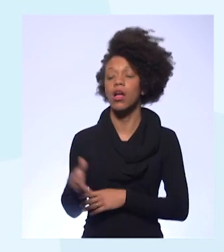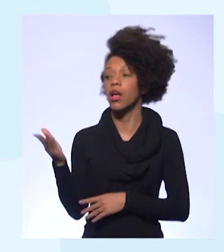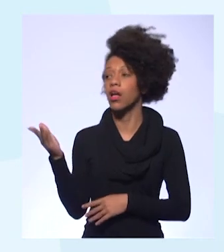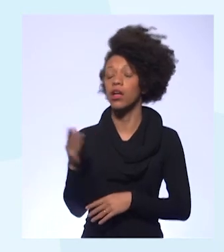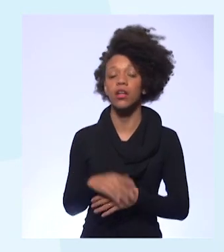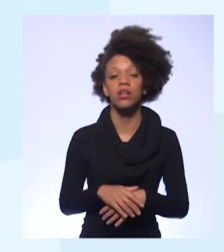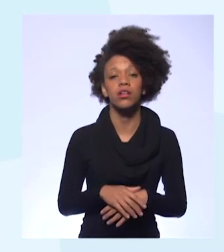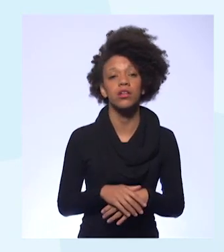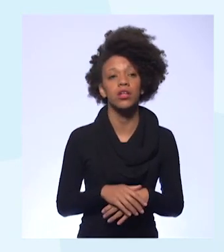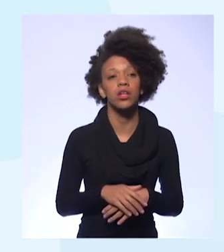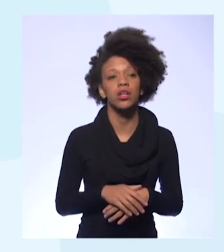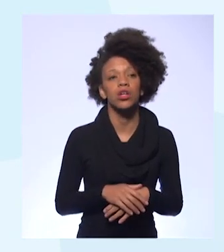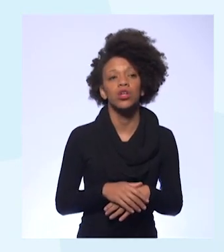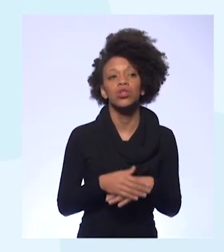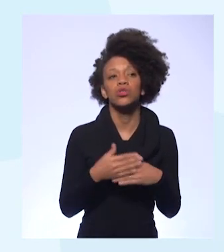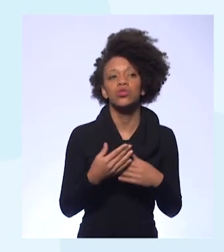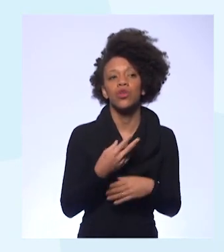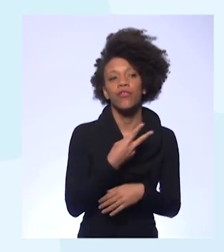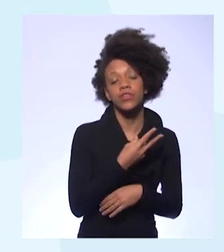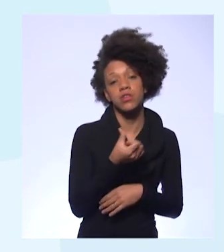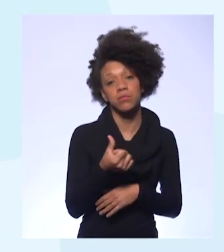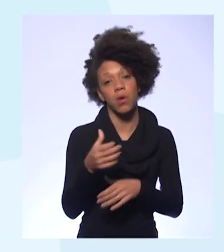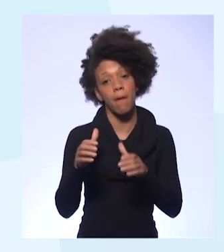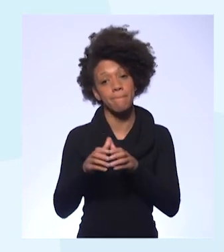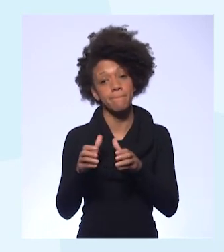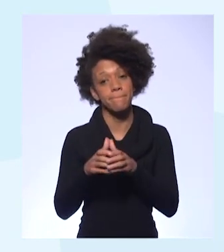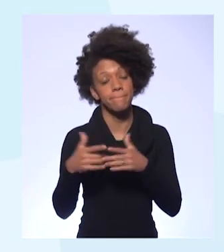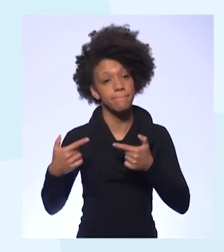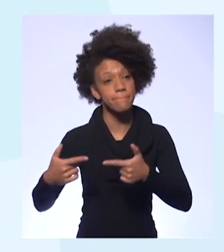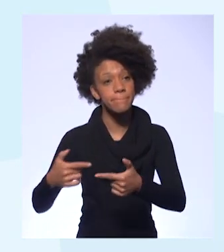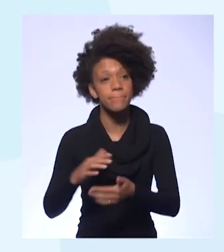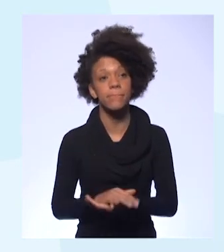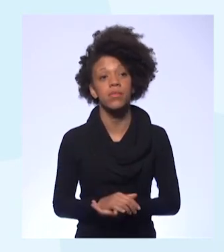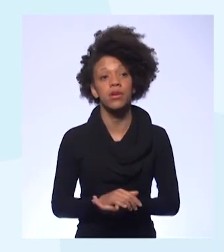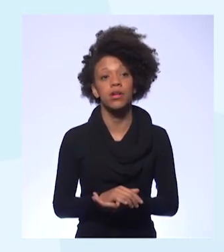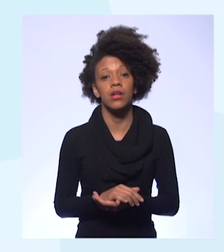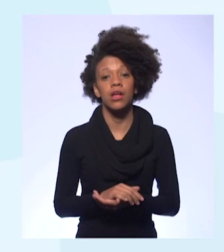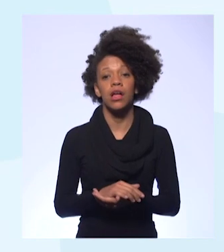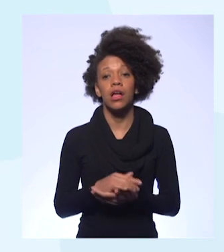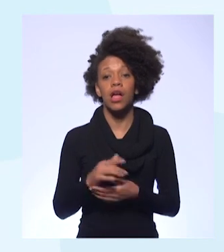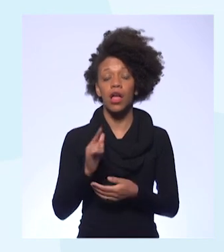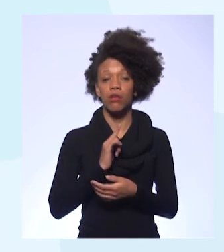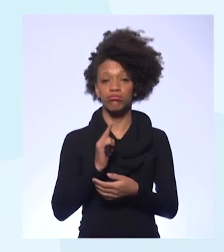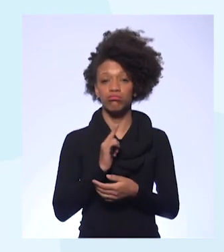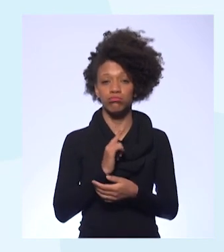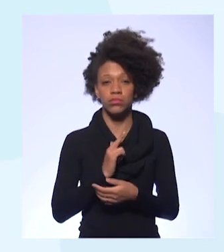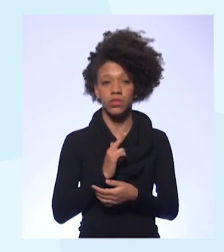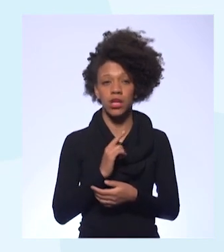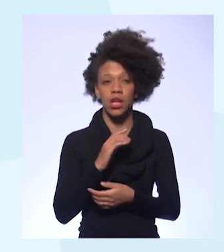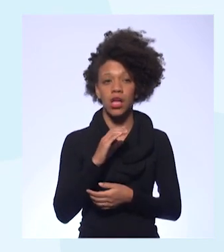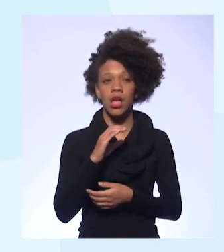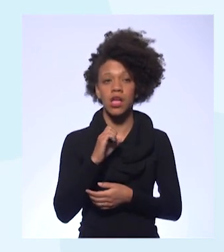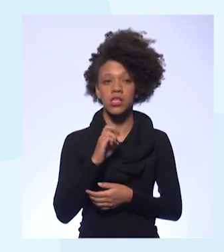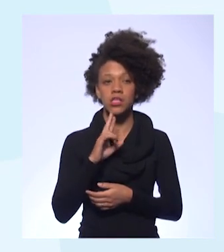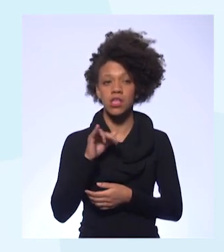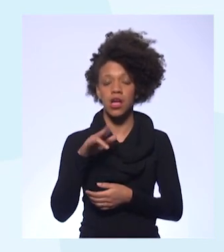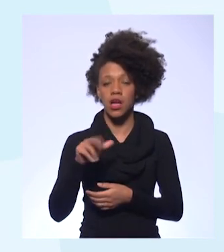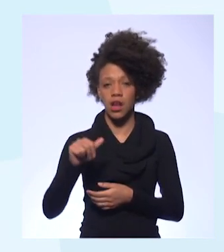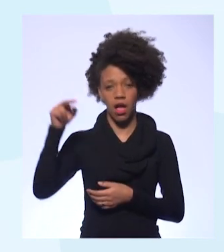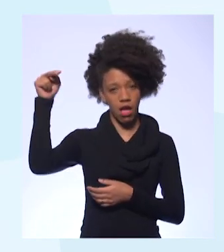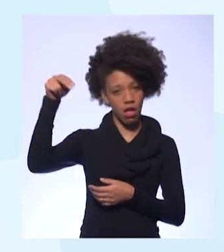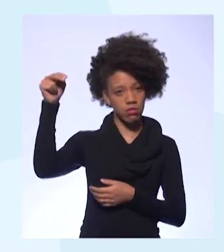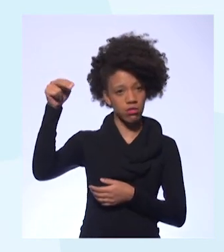do 26º batalhão de Voluntários da Pátria proveniente da distante província do Ceará em ação de guerrilha